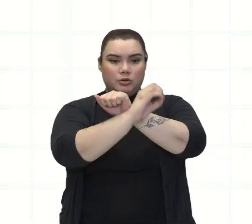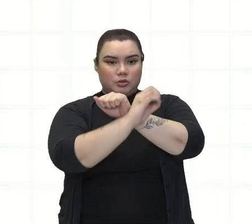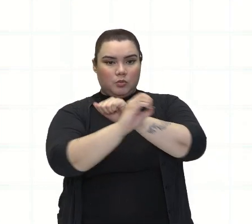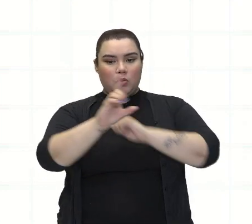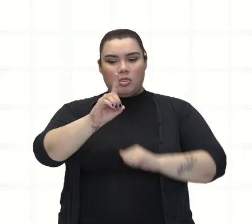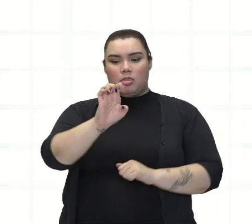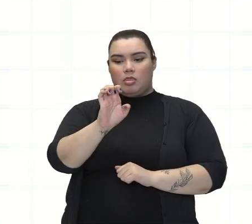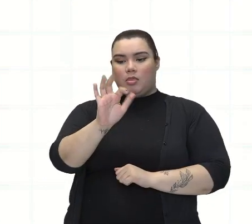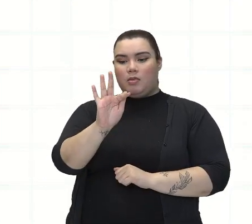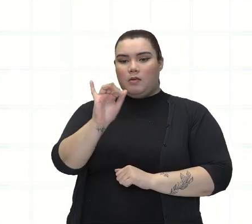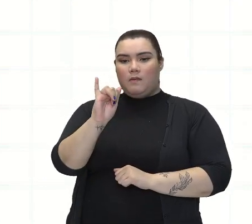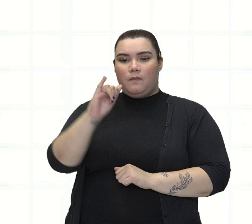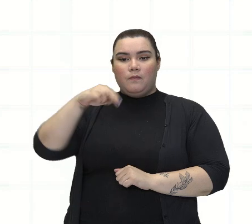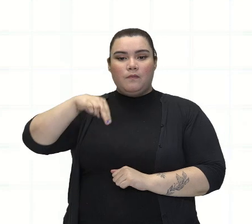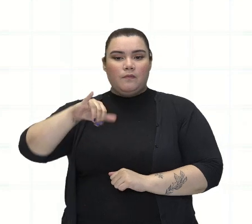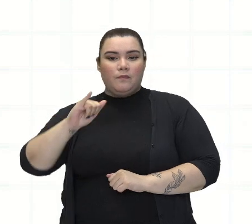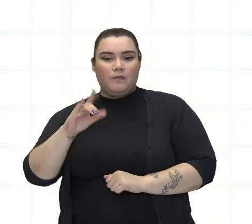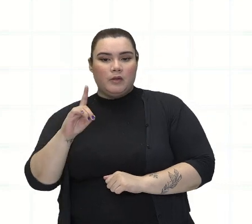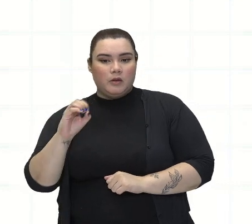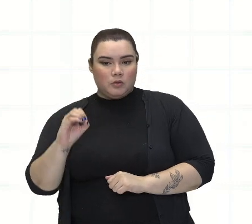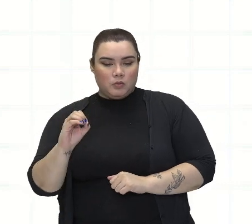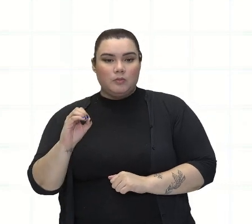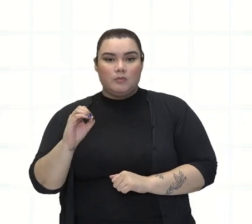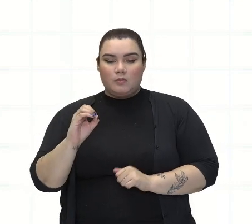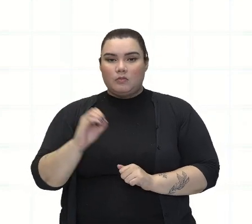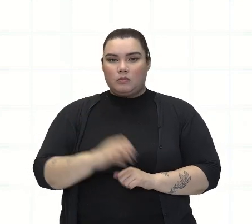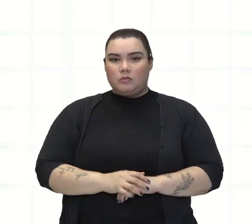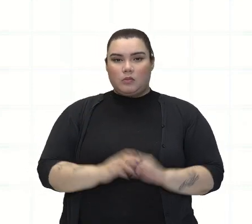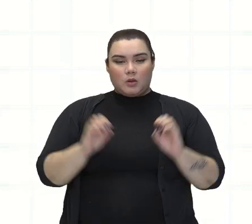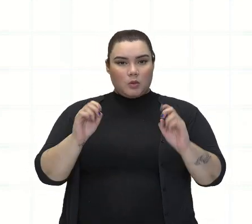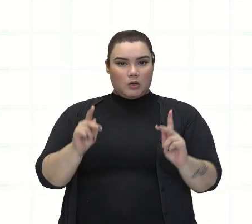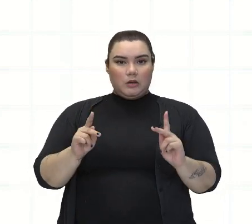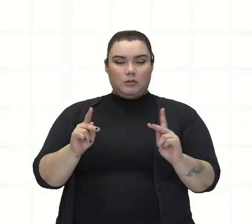Artigo, o O é o artigo definido.